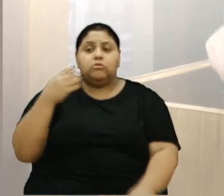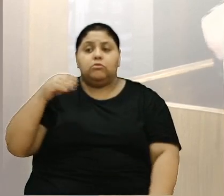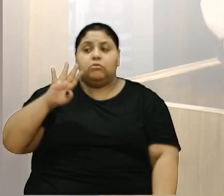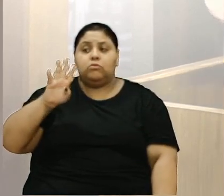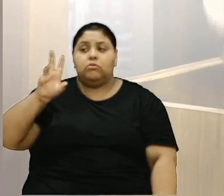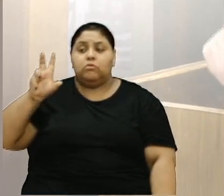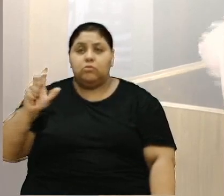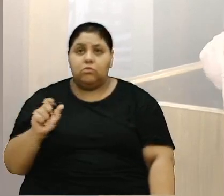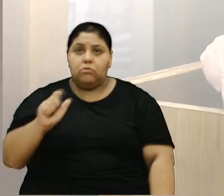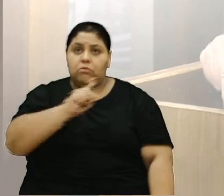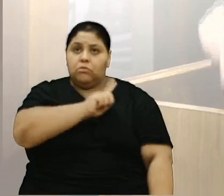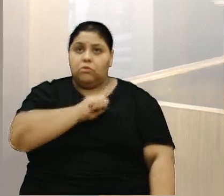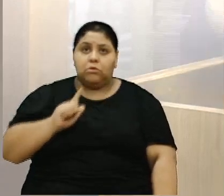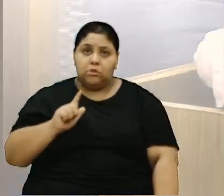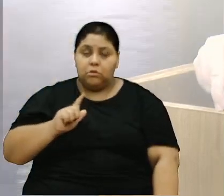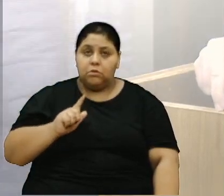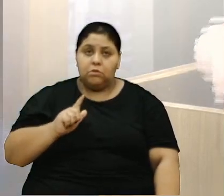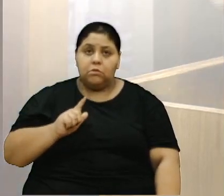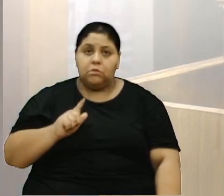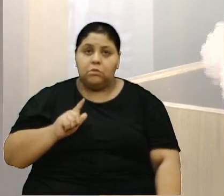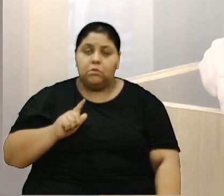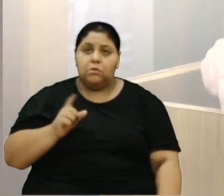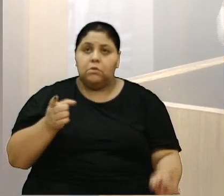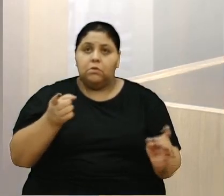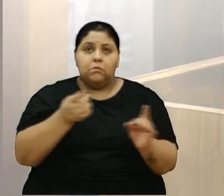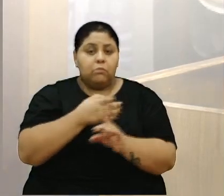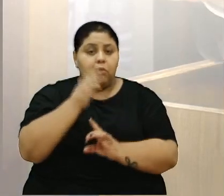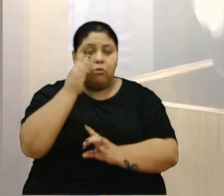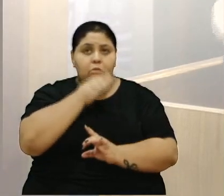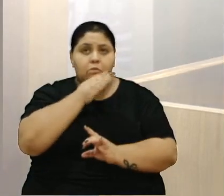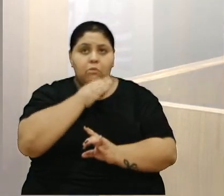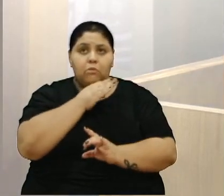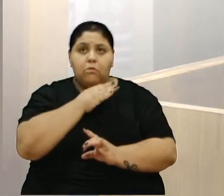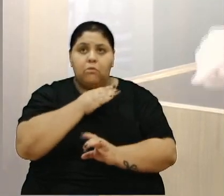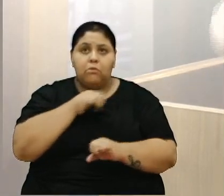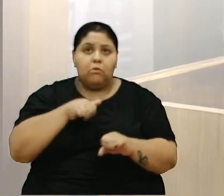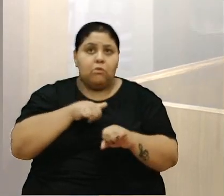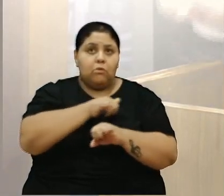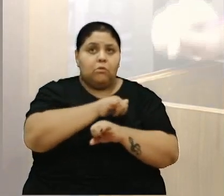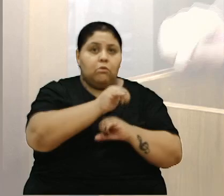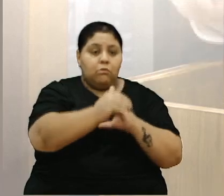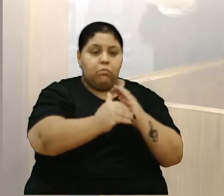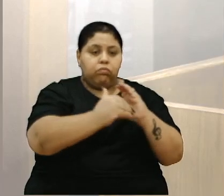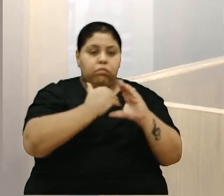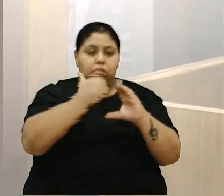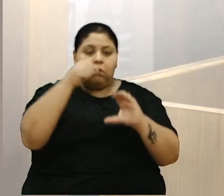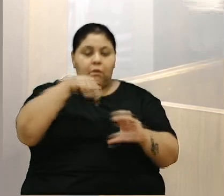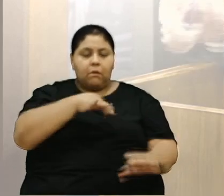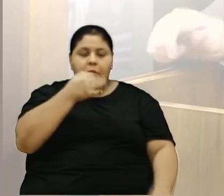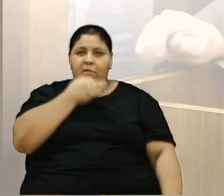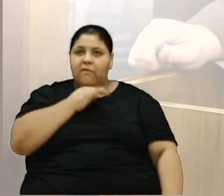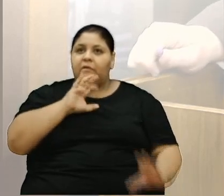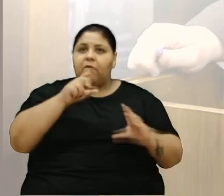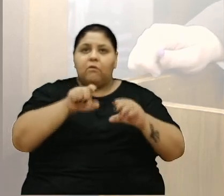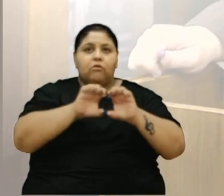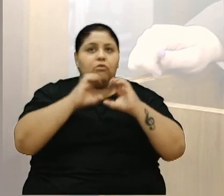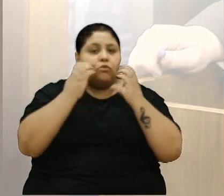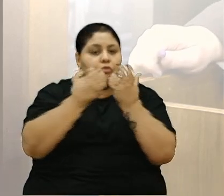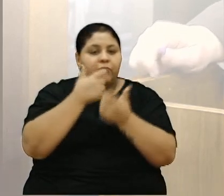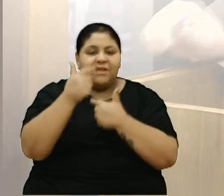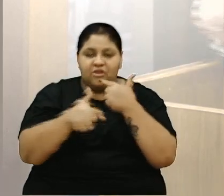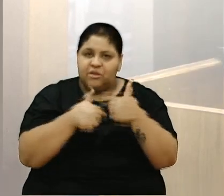governador imediatamente, prontamente, rapidamente foi lá no aeroporto e disse, está aqui o dinheiro, que toda a comunidade estava